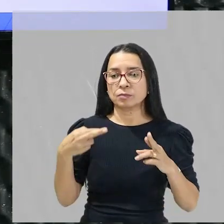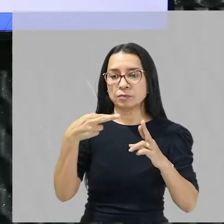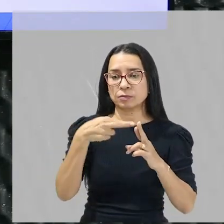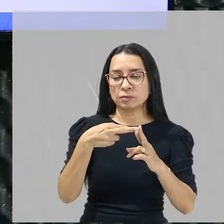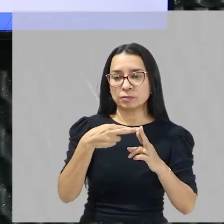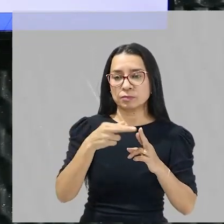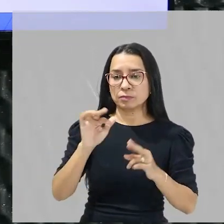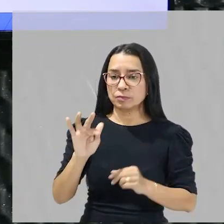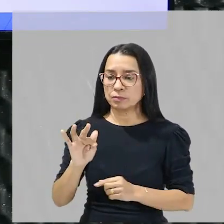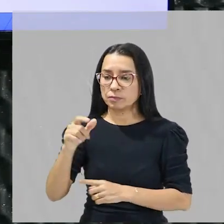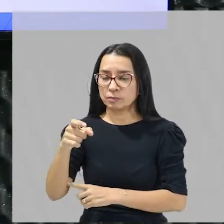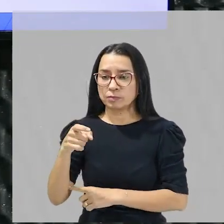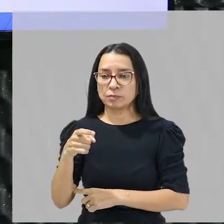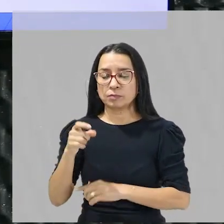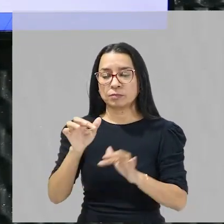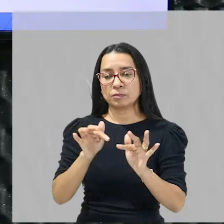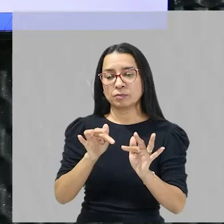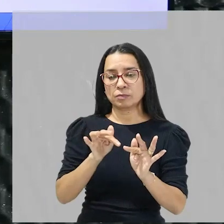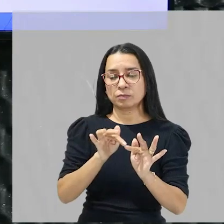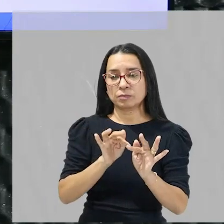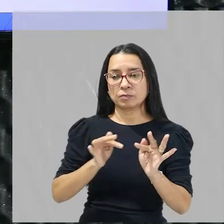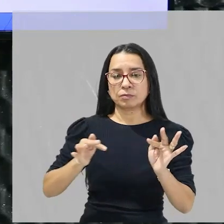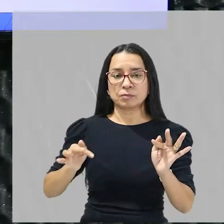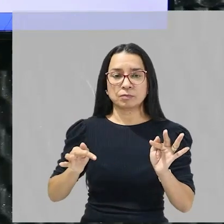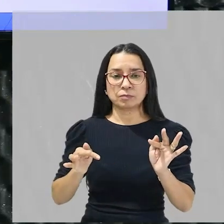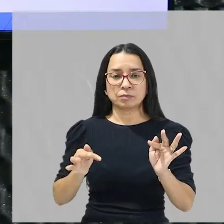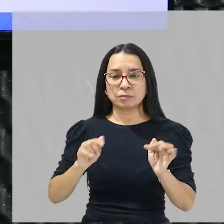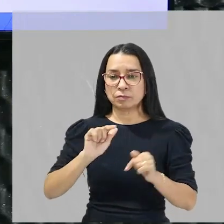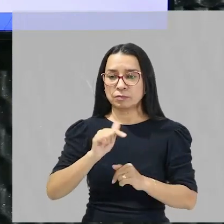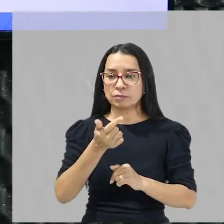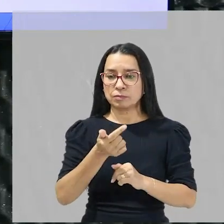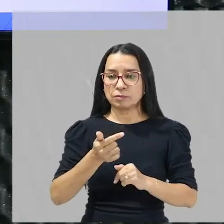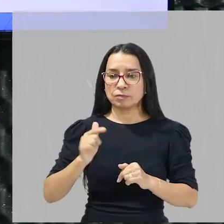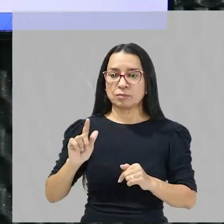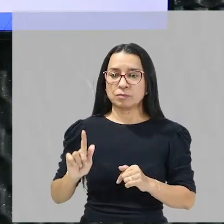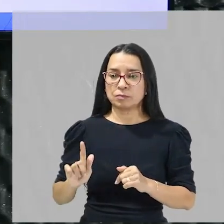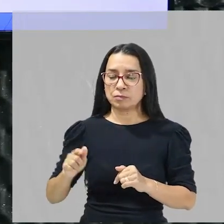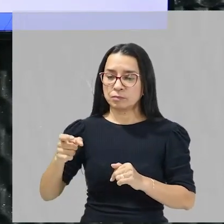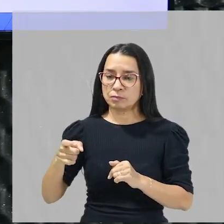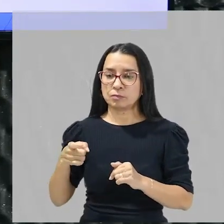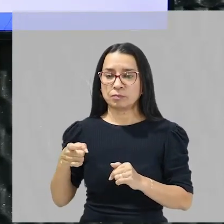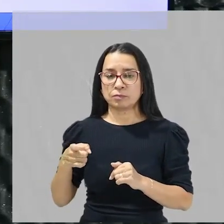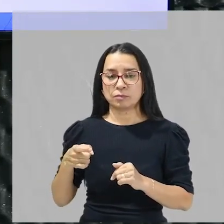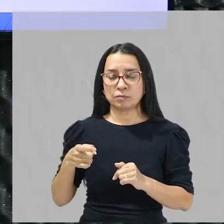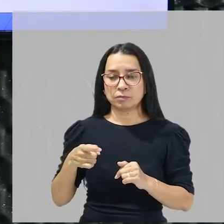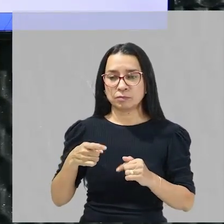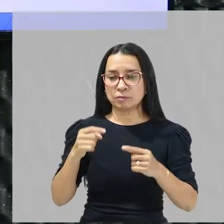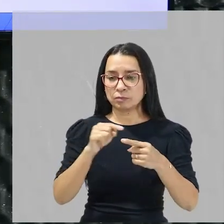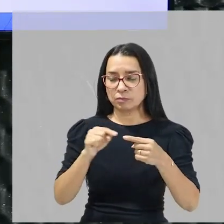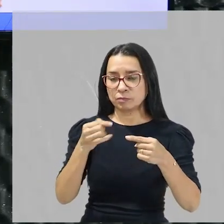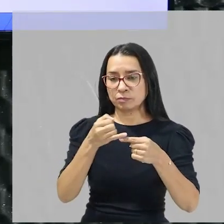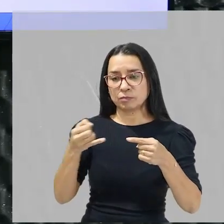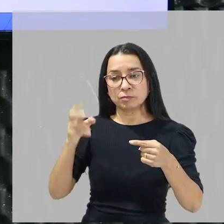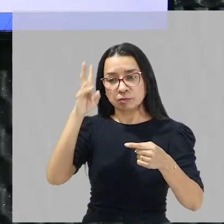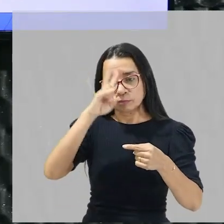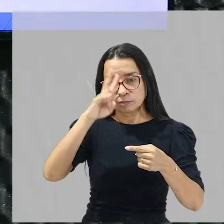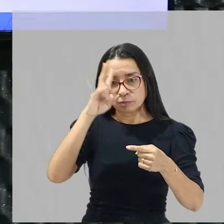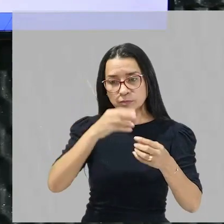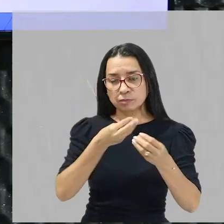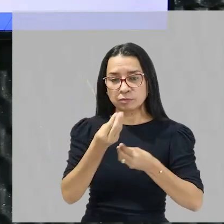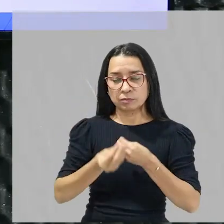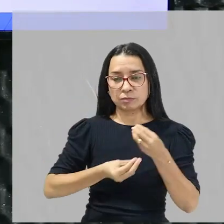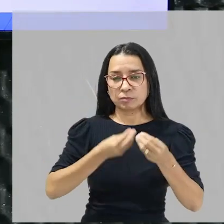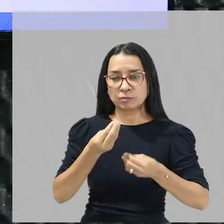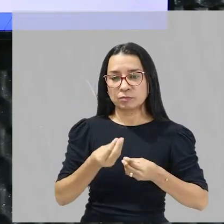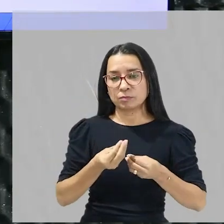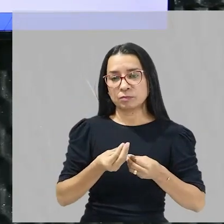de x. Aqui nessa outra linha, ó, o sinal referente à função g de x. E lembre, como eu estou